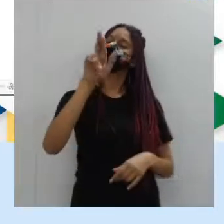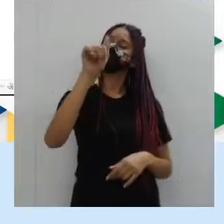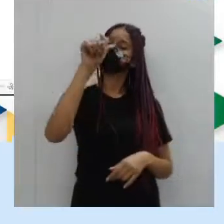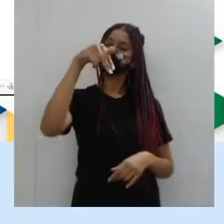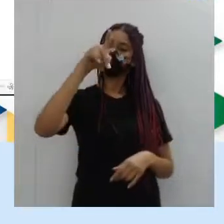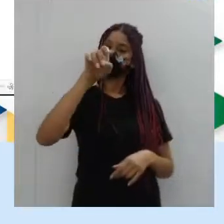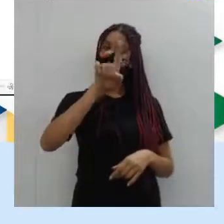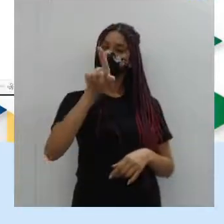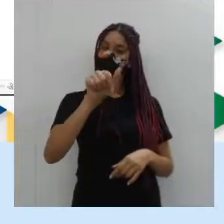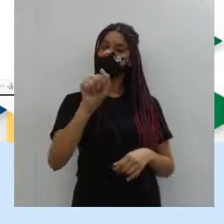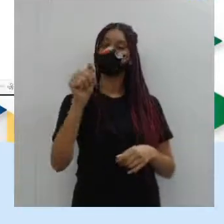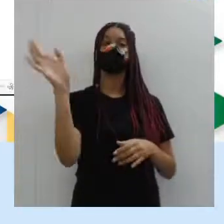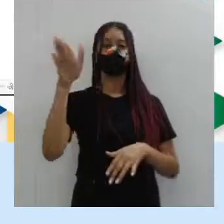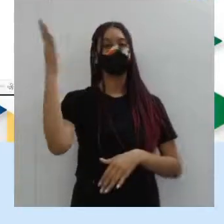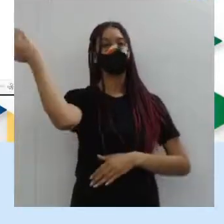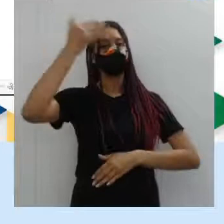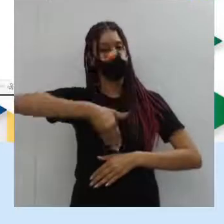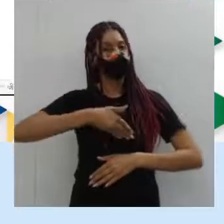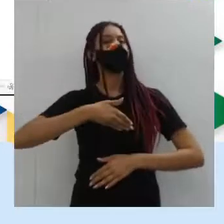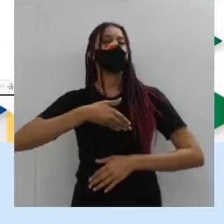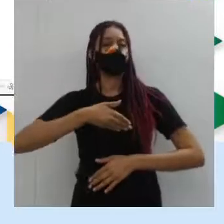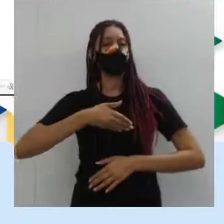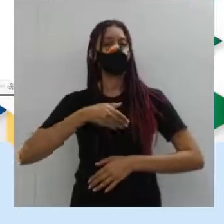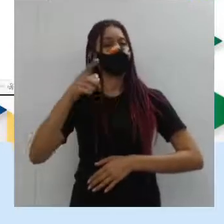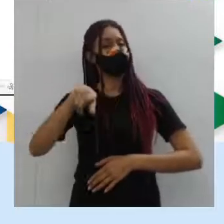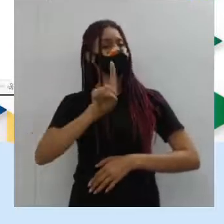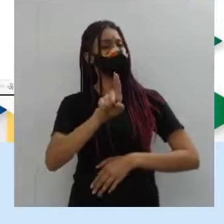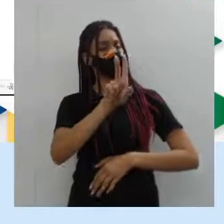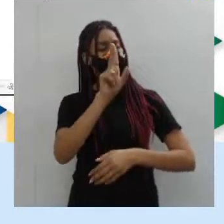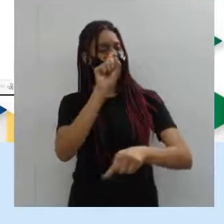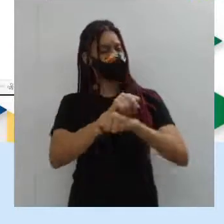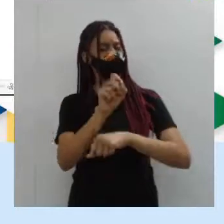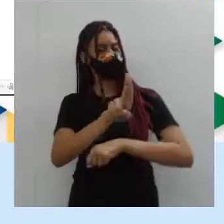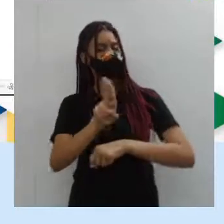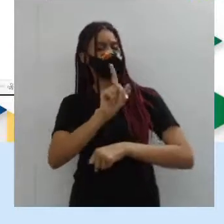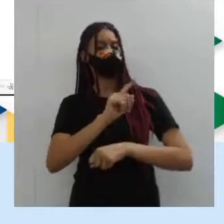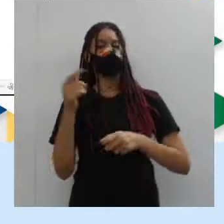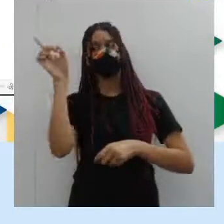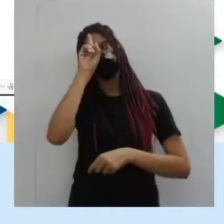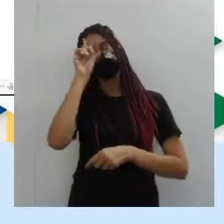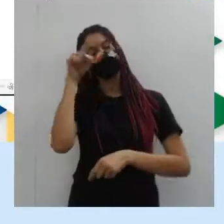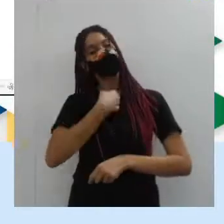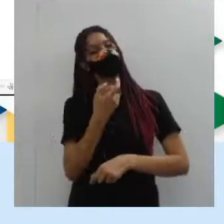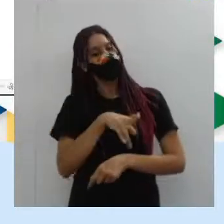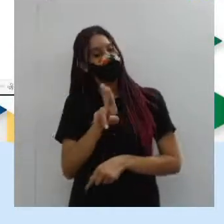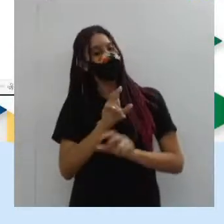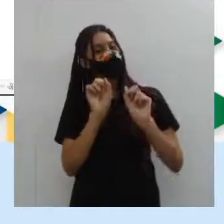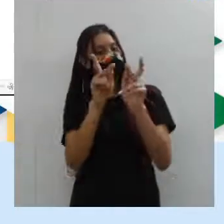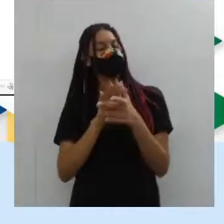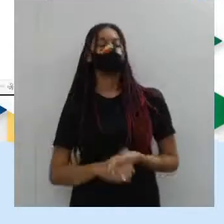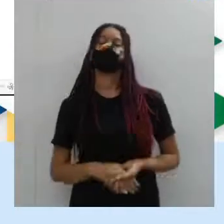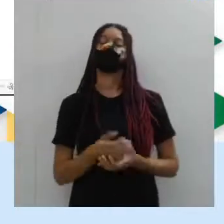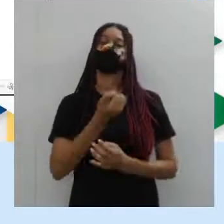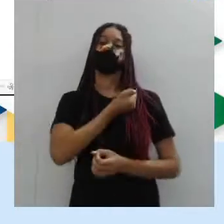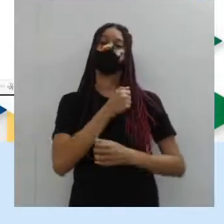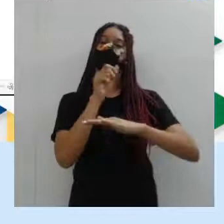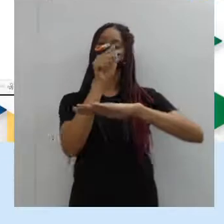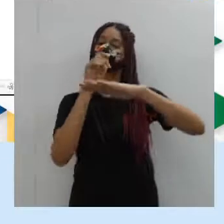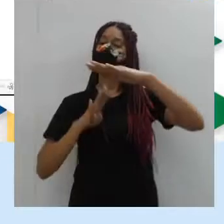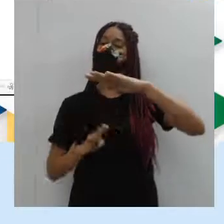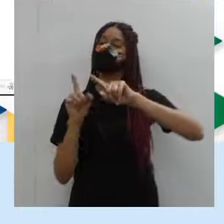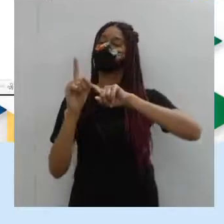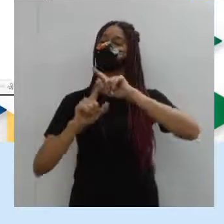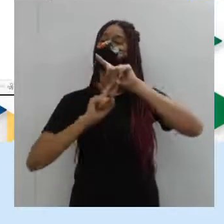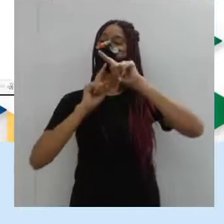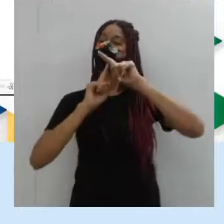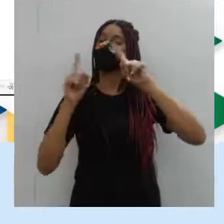Já provamos para você e você não vai deixar de utilizá-la. Faz parte do dia a dia, ok? Ela é um número racional, mas